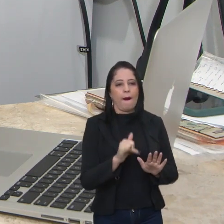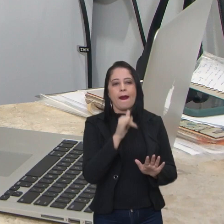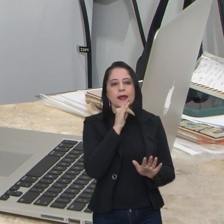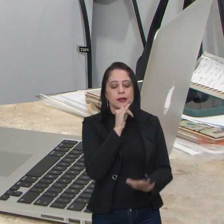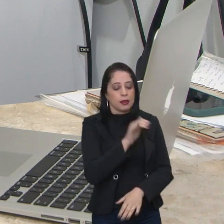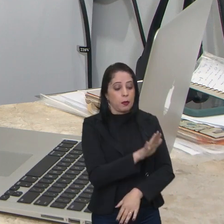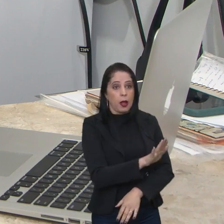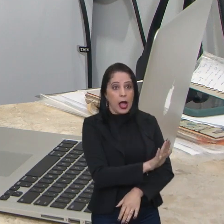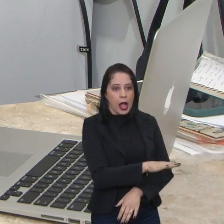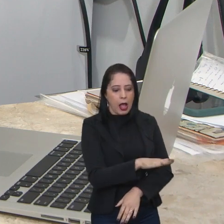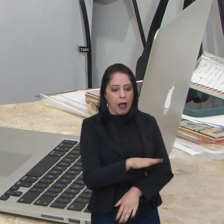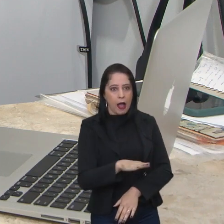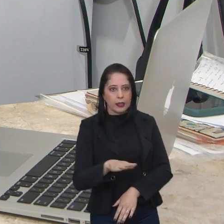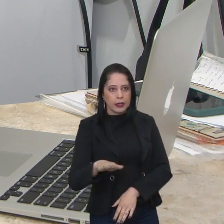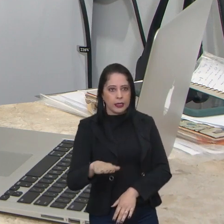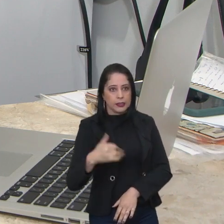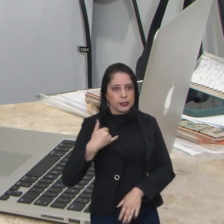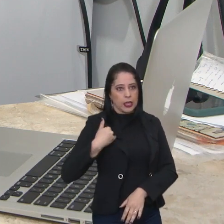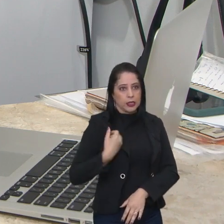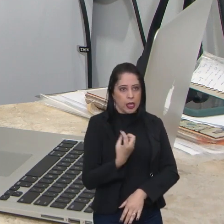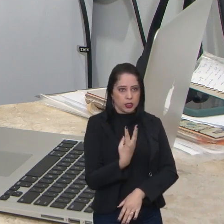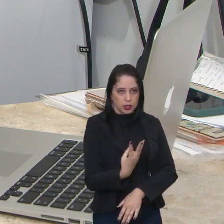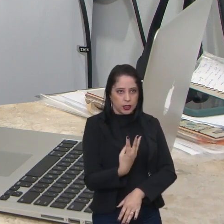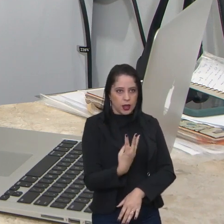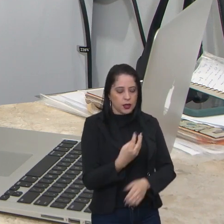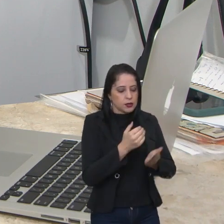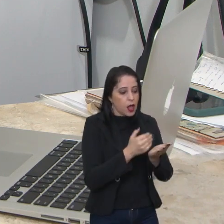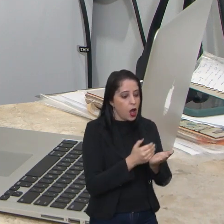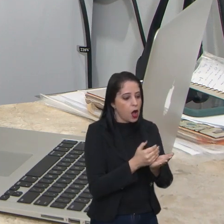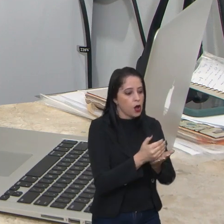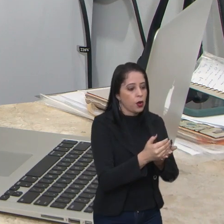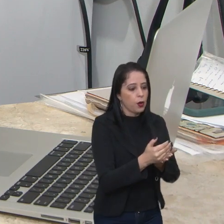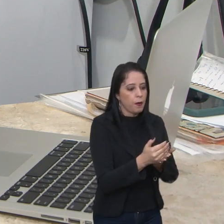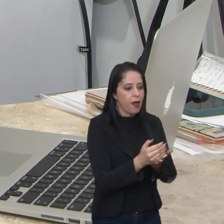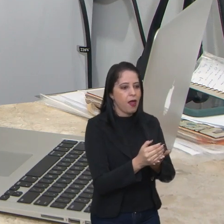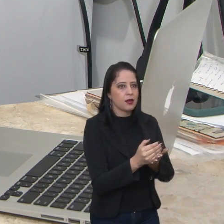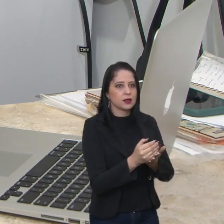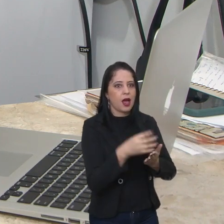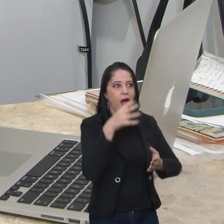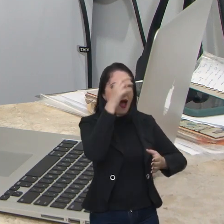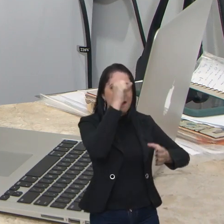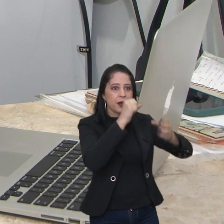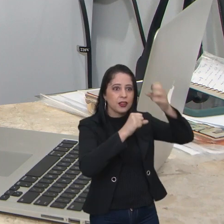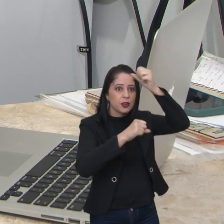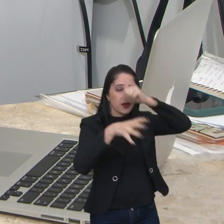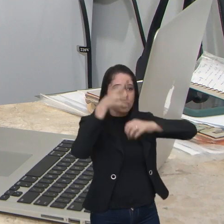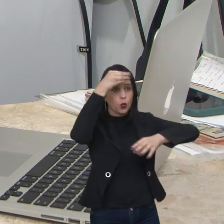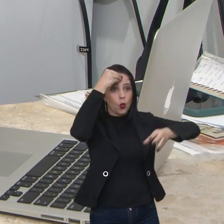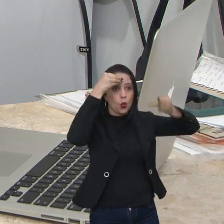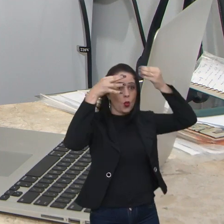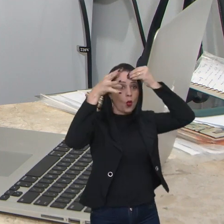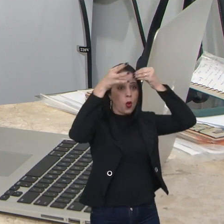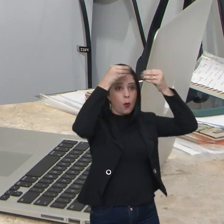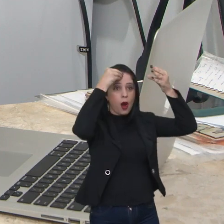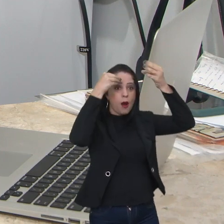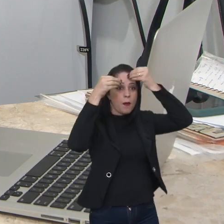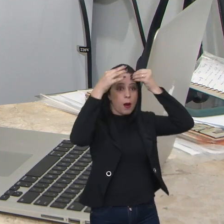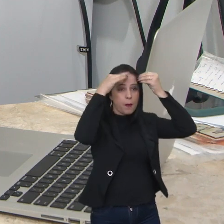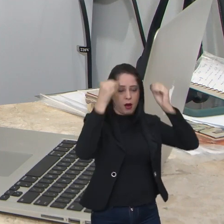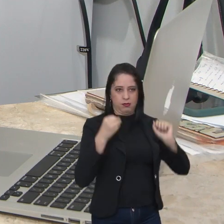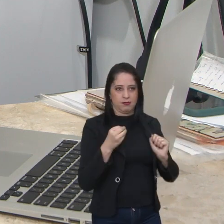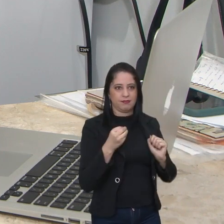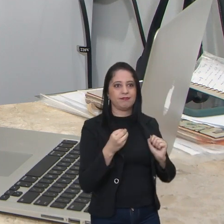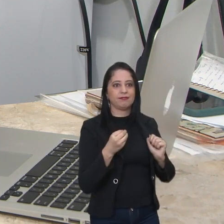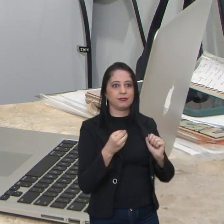tem uma fase na vida da criança que a partir de três anos que ela começa a ter muita aquisição né uma criança de três anos